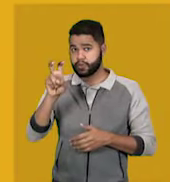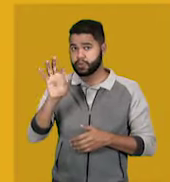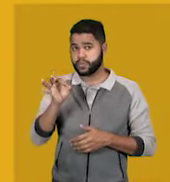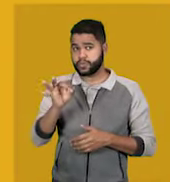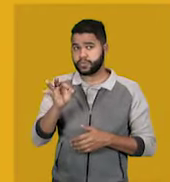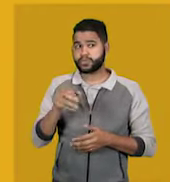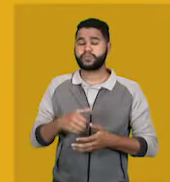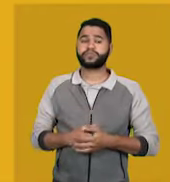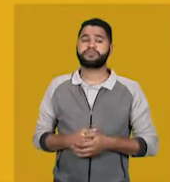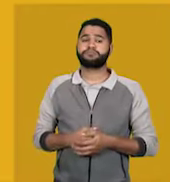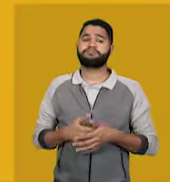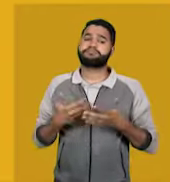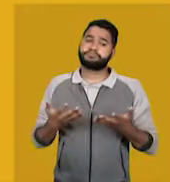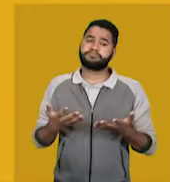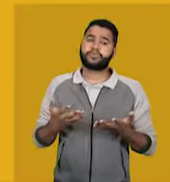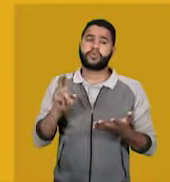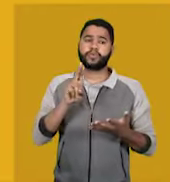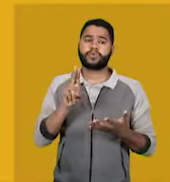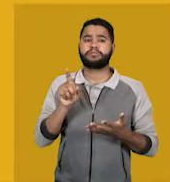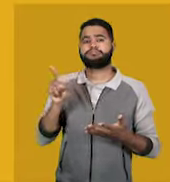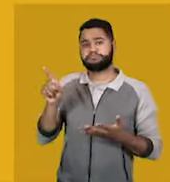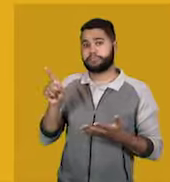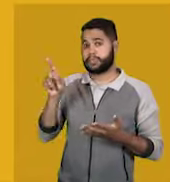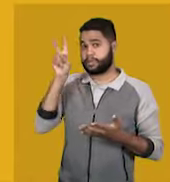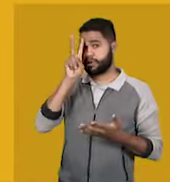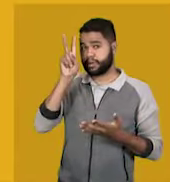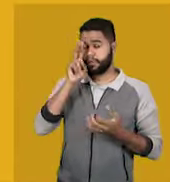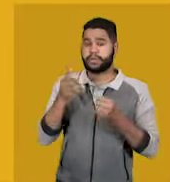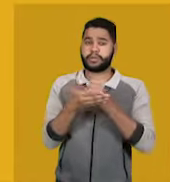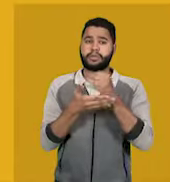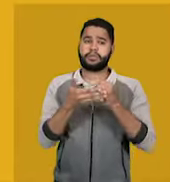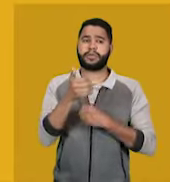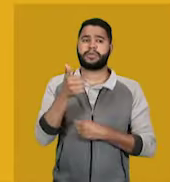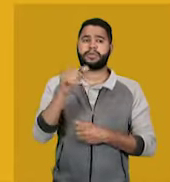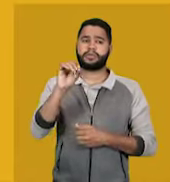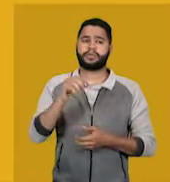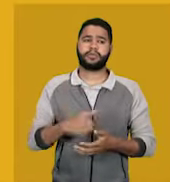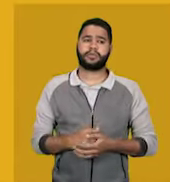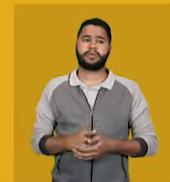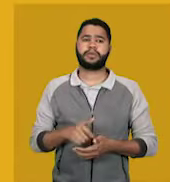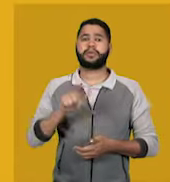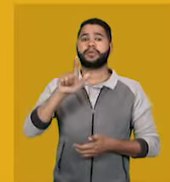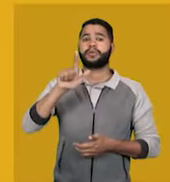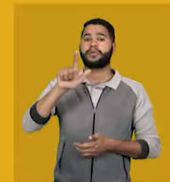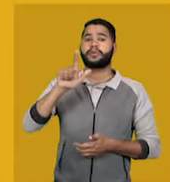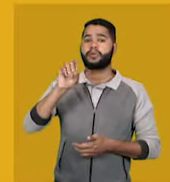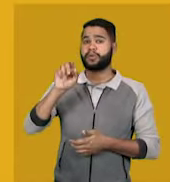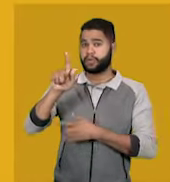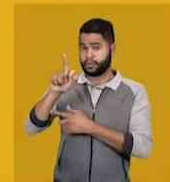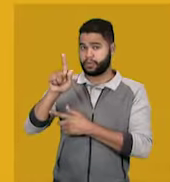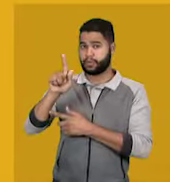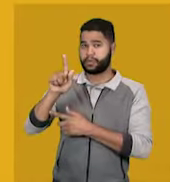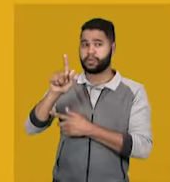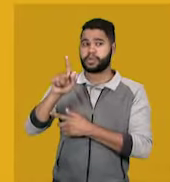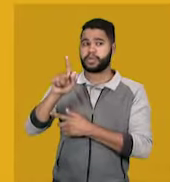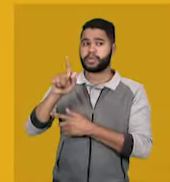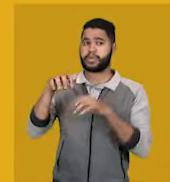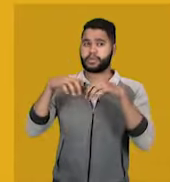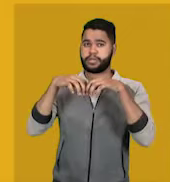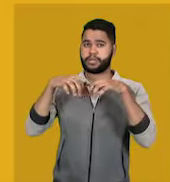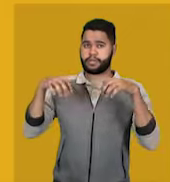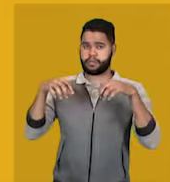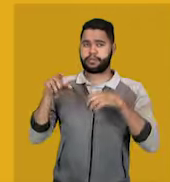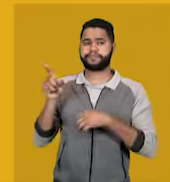3 vezes 5. Então, utilizo aquela propriedade. Lembrando que a base aqui vai ser 10. Então, vai ser log, separando, né?